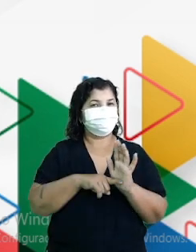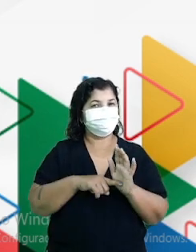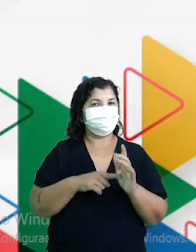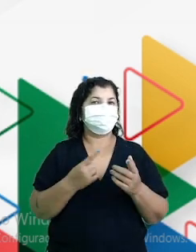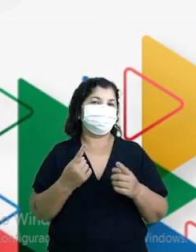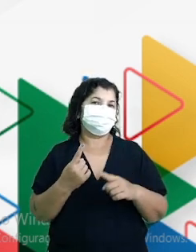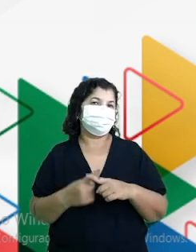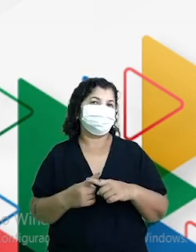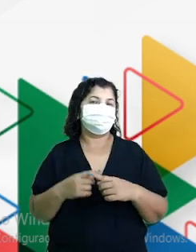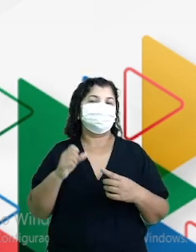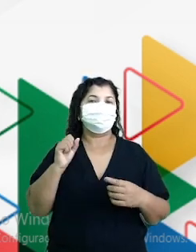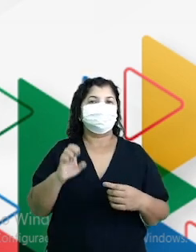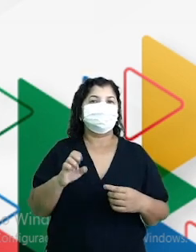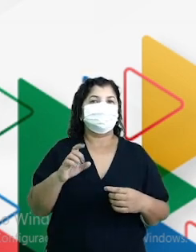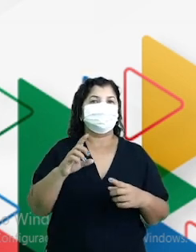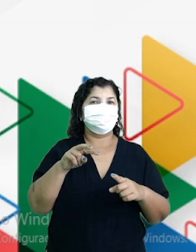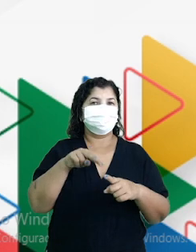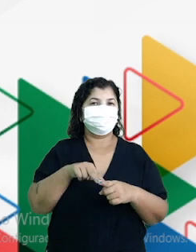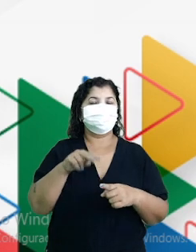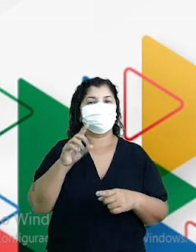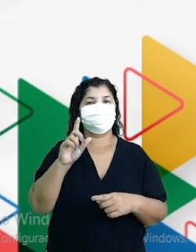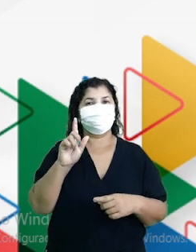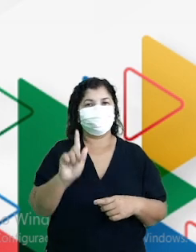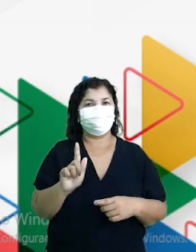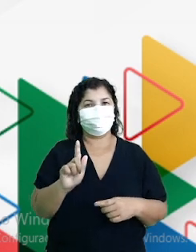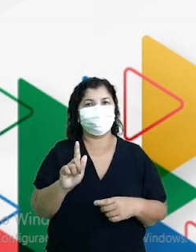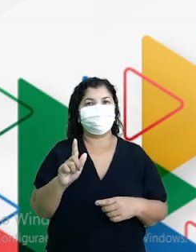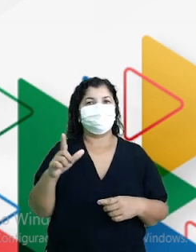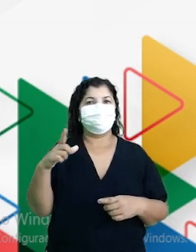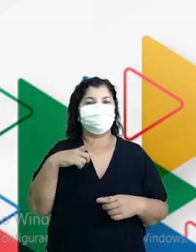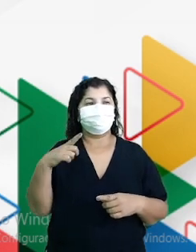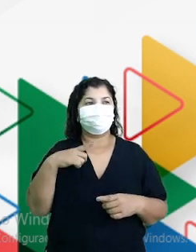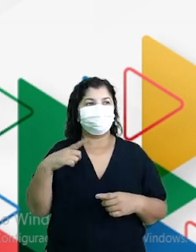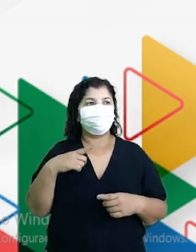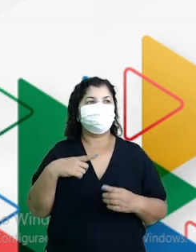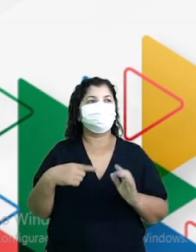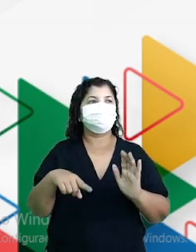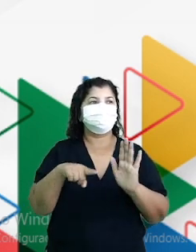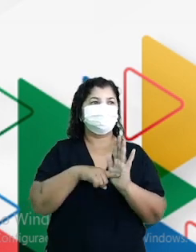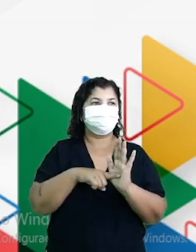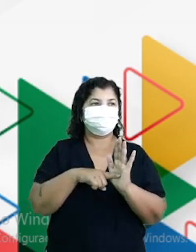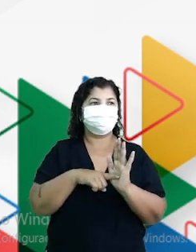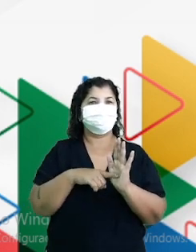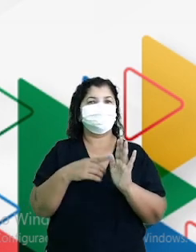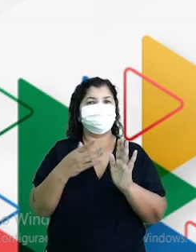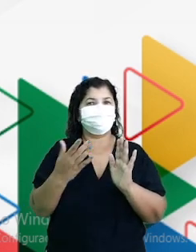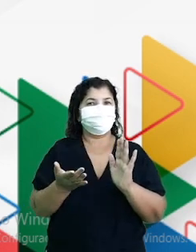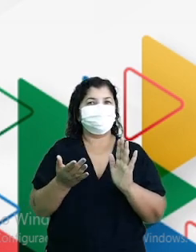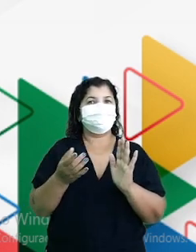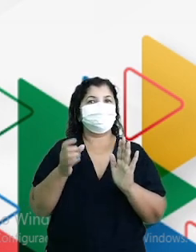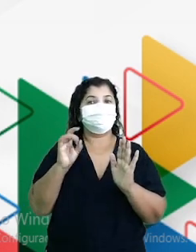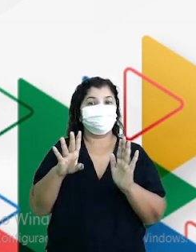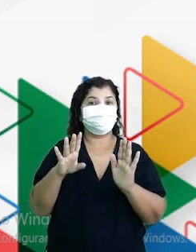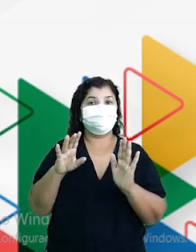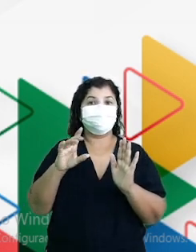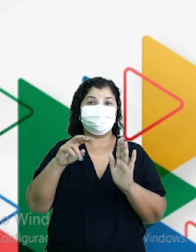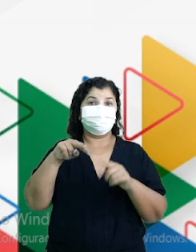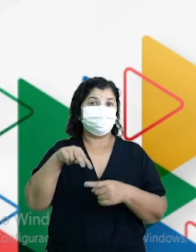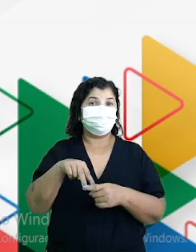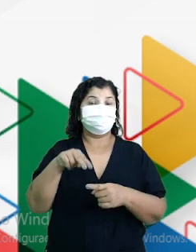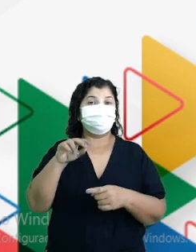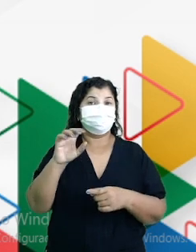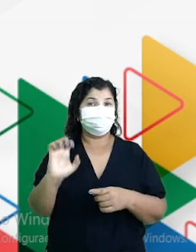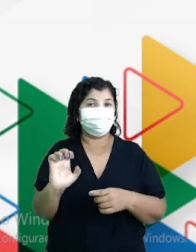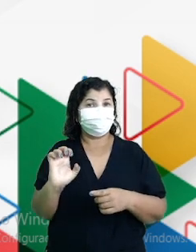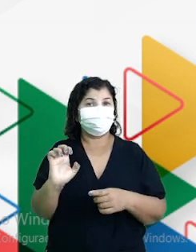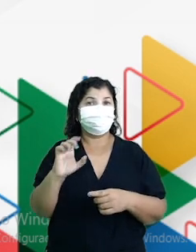Então, se o ΔG produzia a energia quando ele era negativo, olhando só o ΔE, a DDP, que é o que a gente